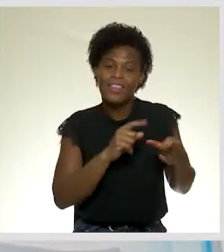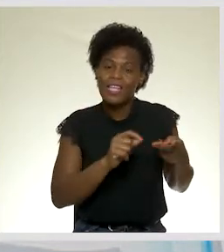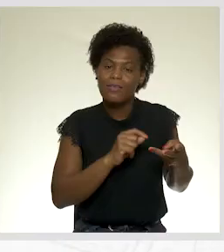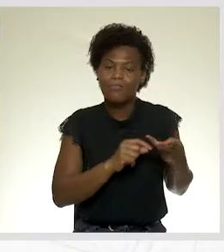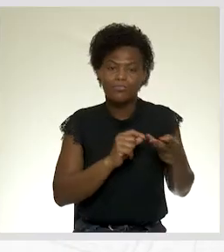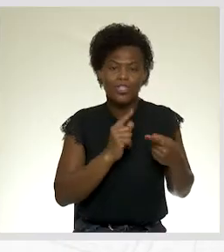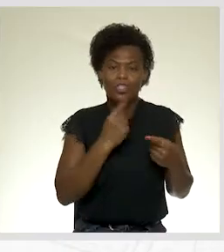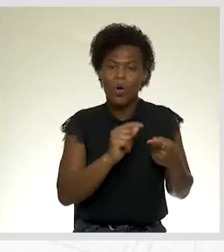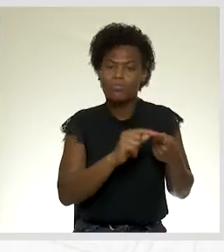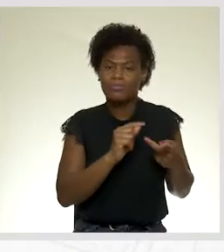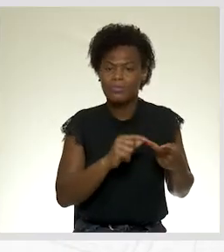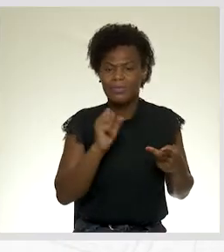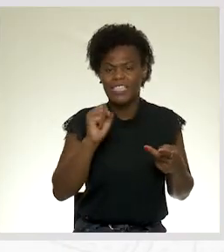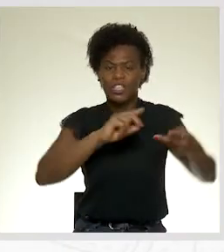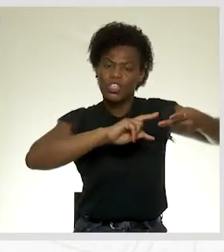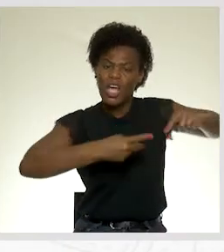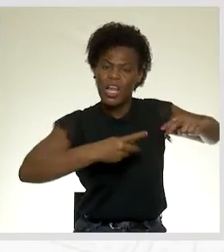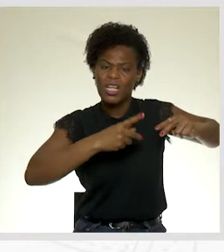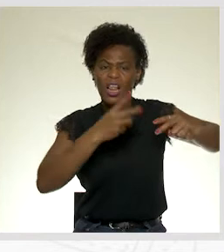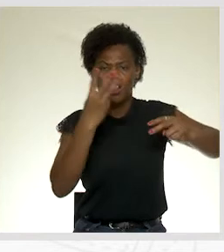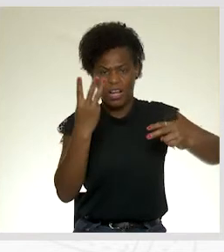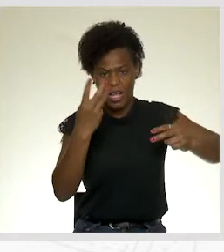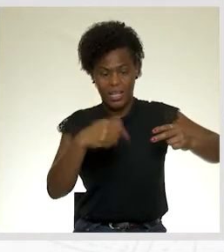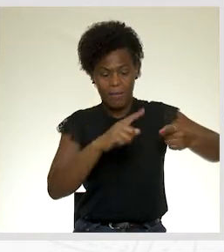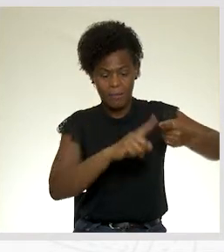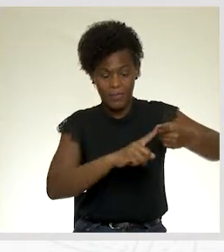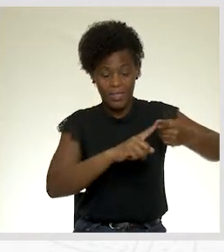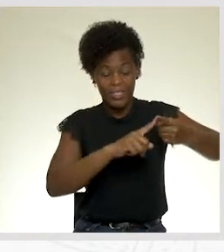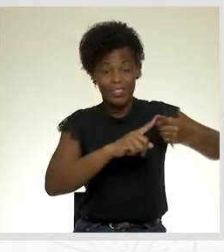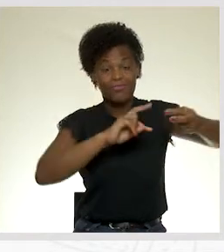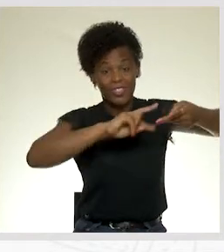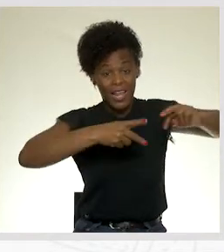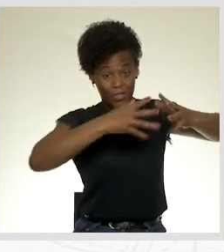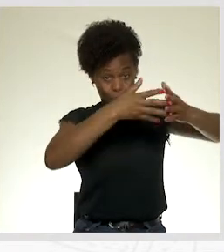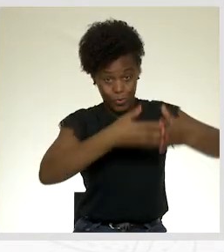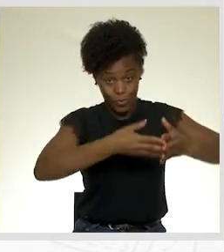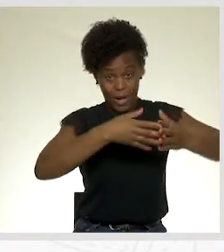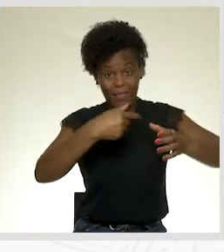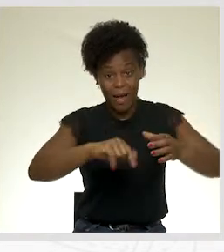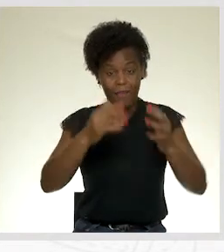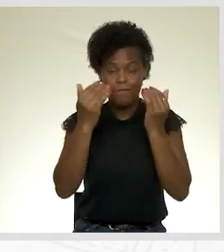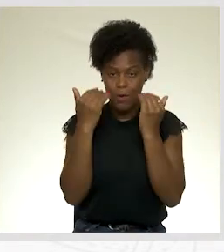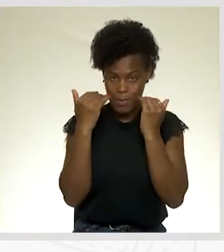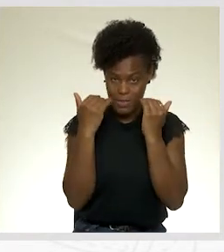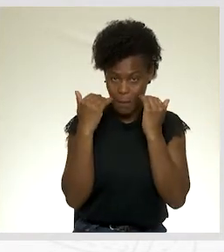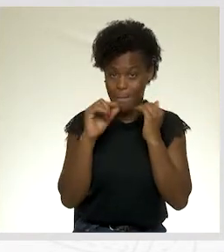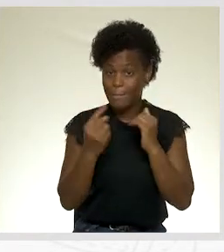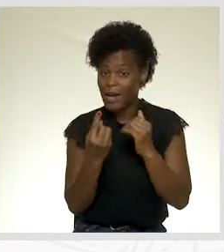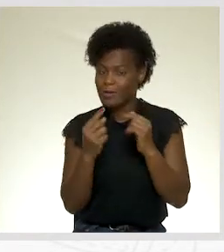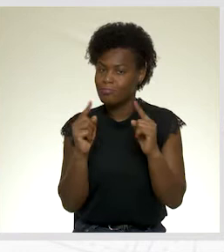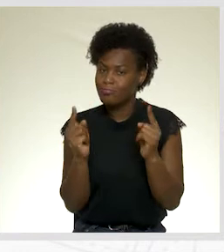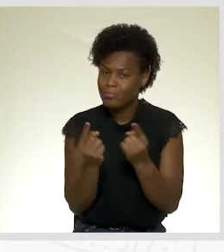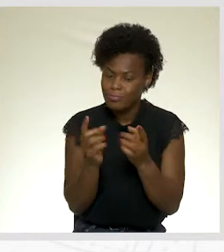nós temos. Temos 3 tipos de genes. Temos genes estruturais, que são genes que contêm informação para